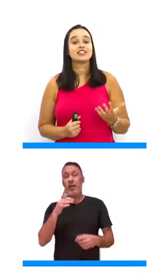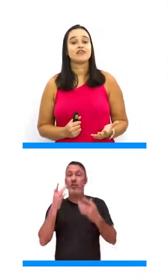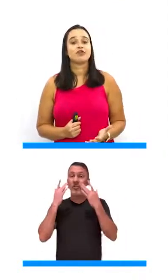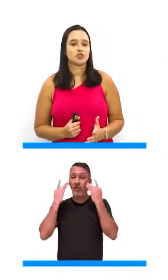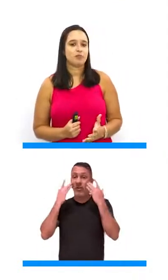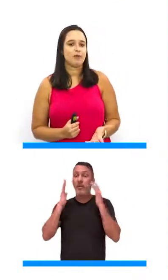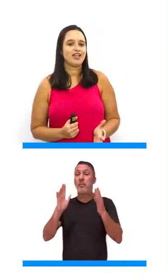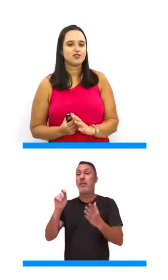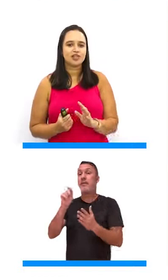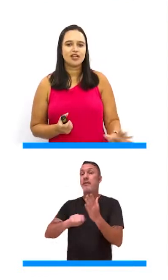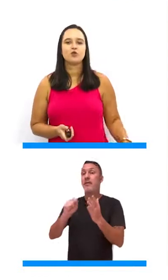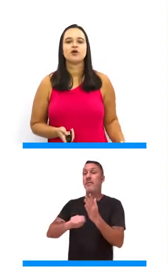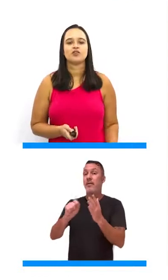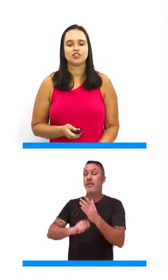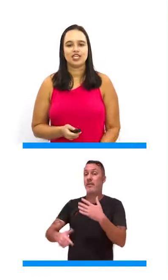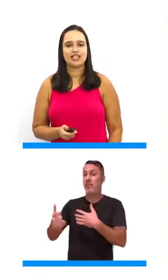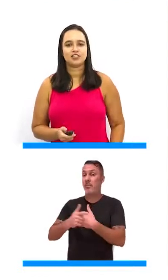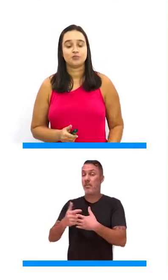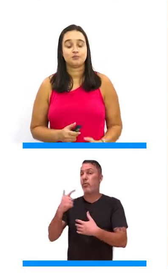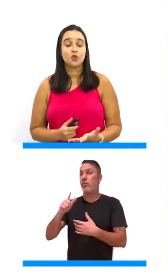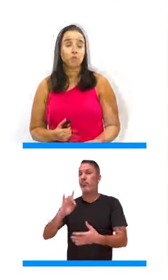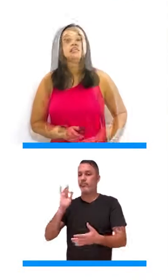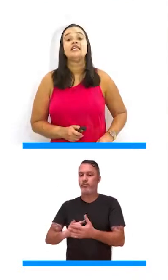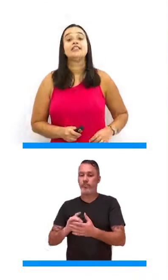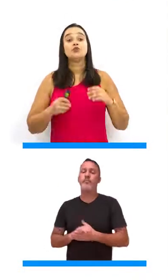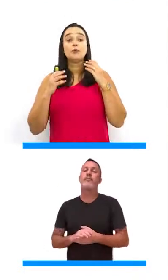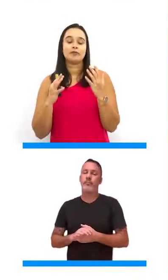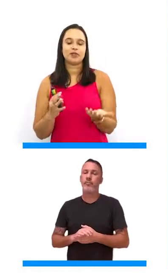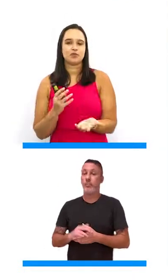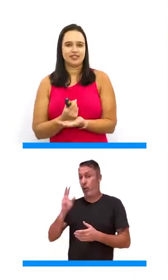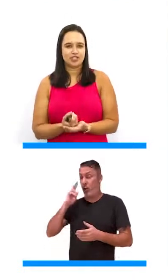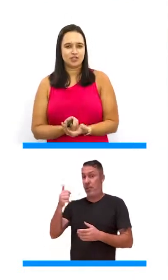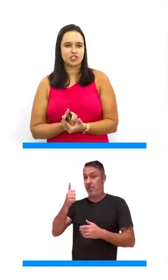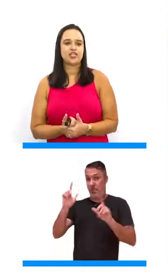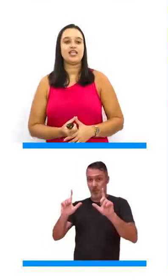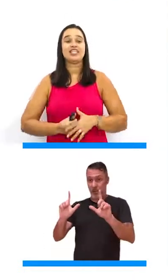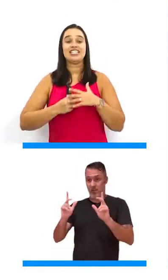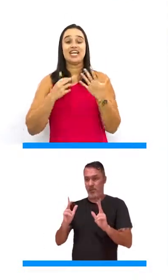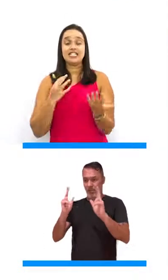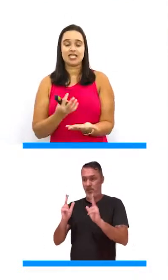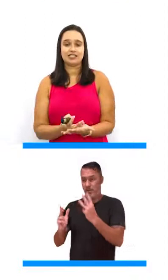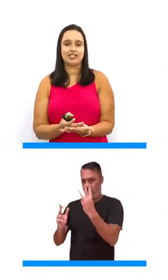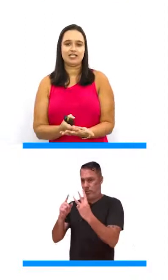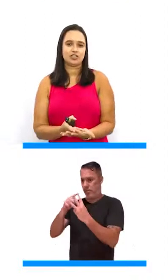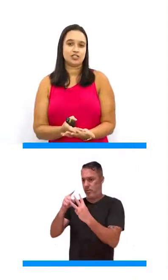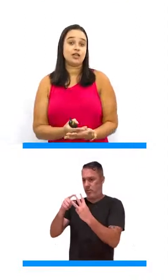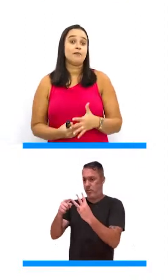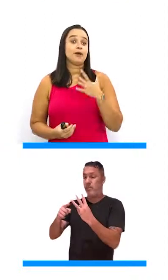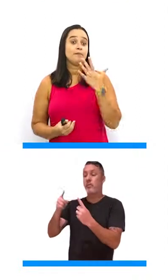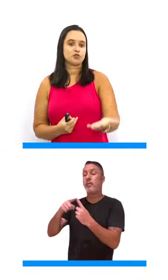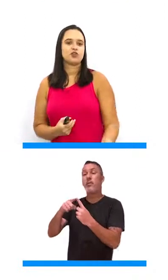quem escreveu esses papéis não tem nenhuma originalidade. Bom, então no primeiro quadrinho a gente tem aí 3